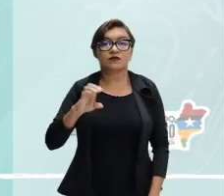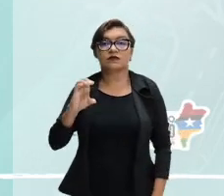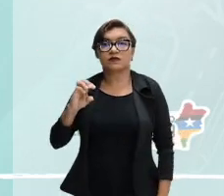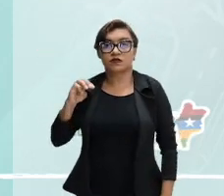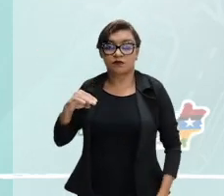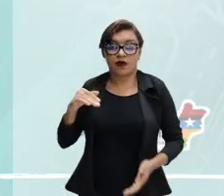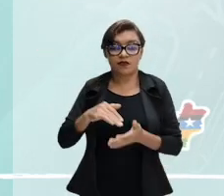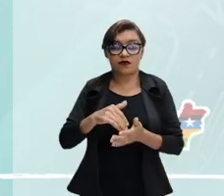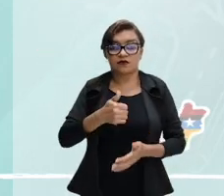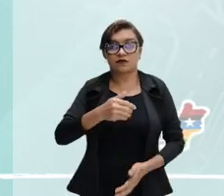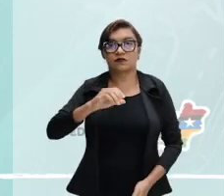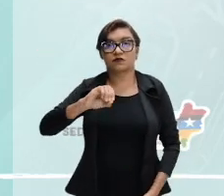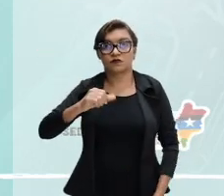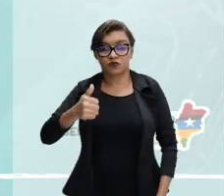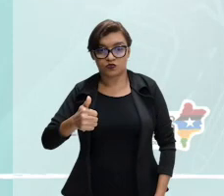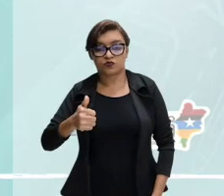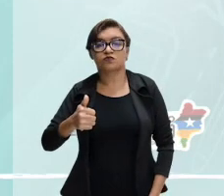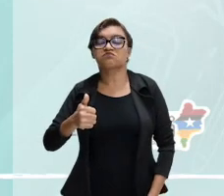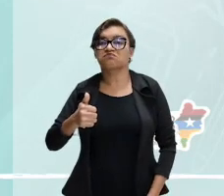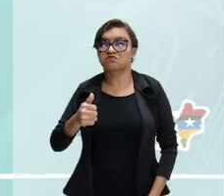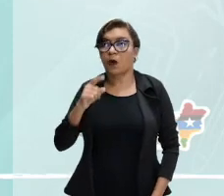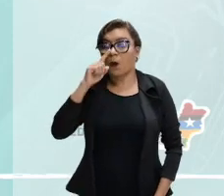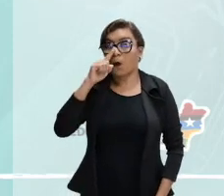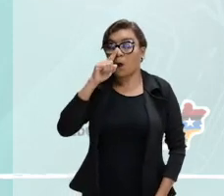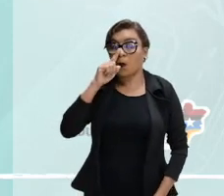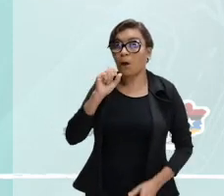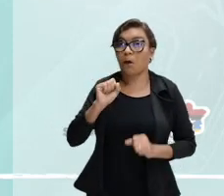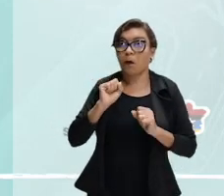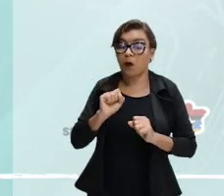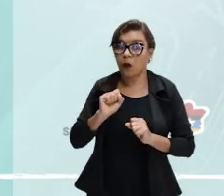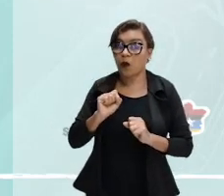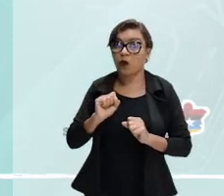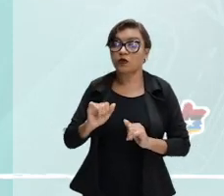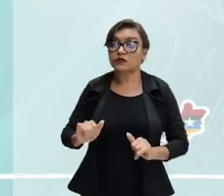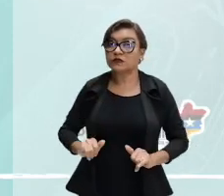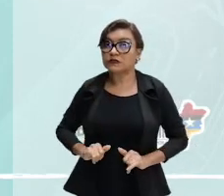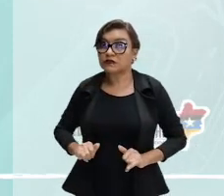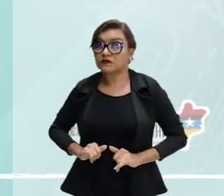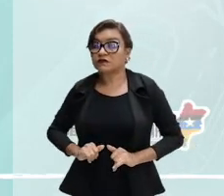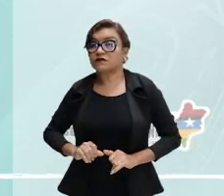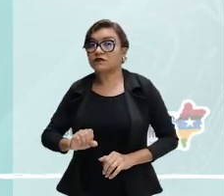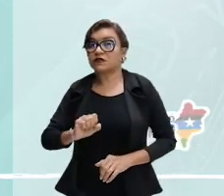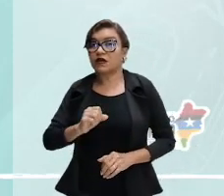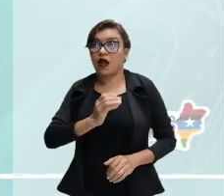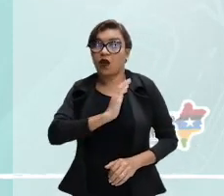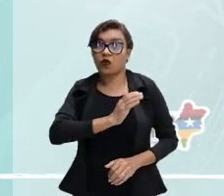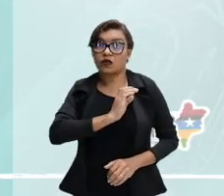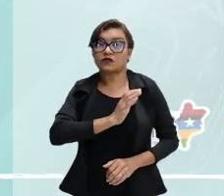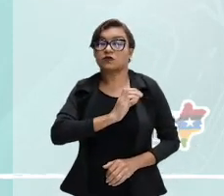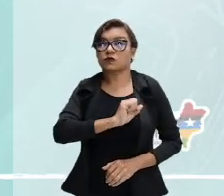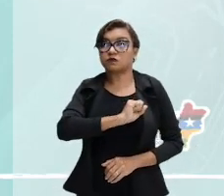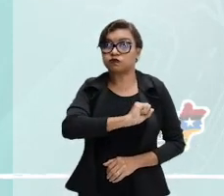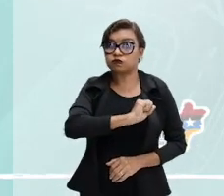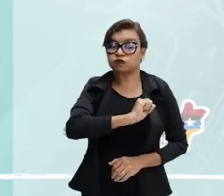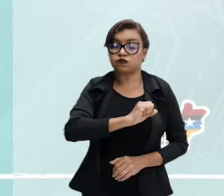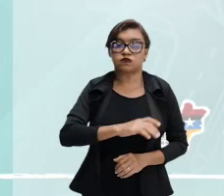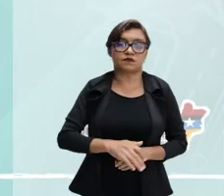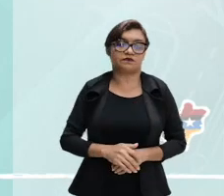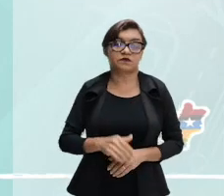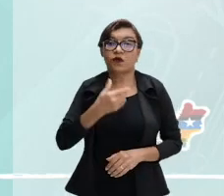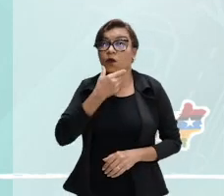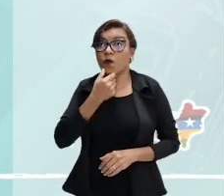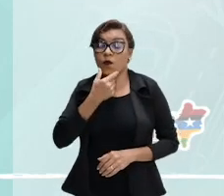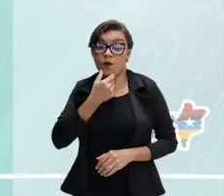risco aumentado. Risco aumentado de quê? De sofrer um infarto, de ter algum tipo de doença nesse sentido. E as mulheres,